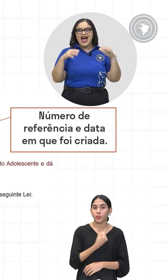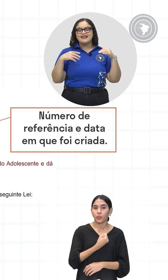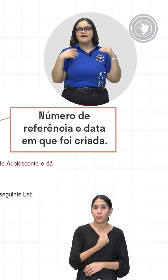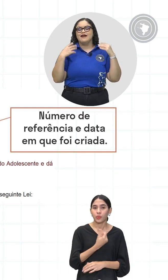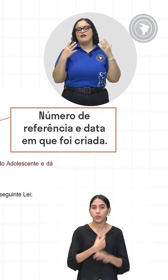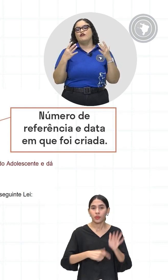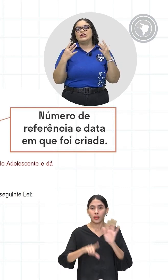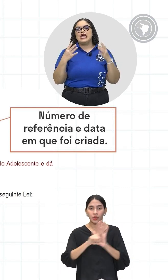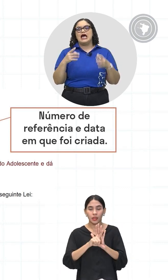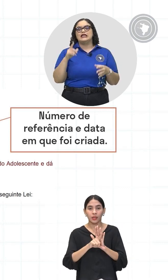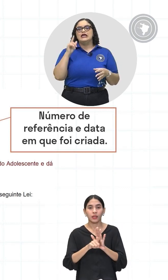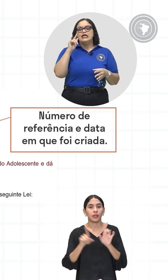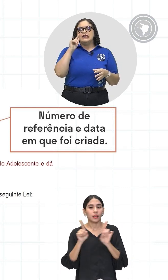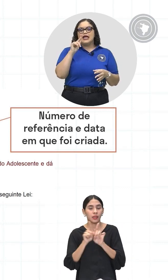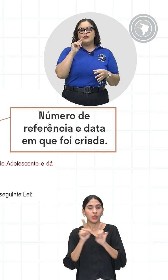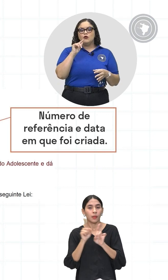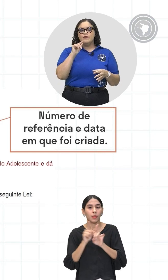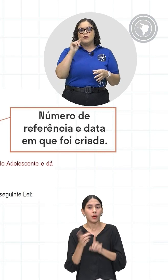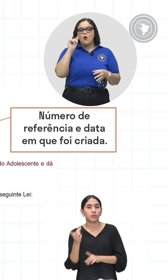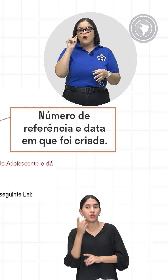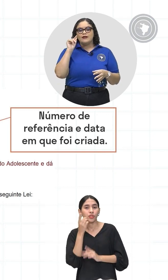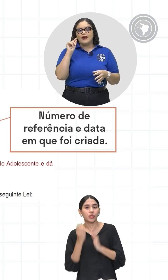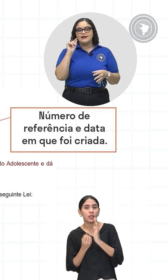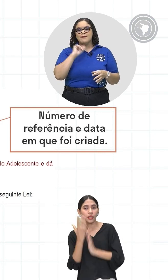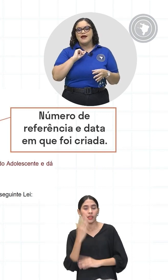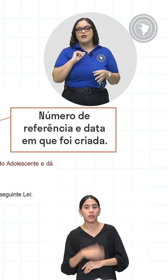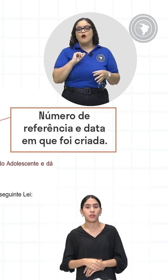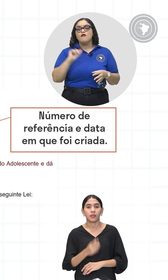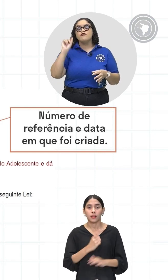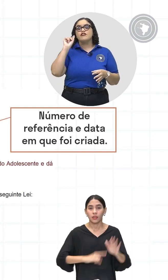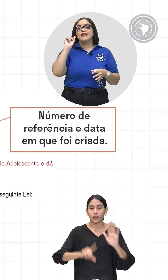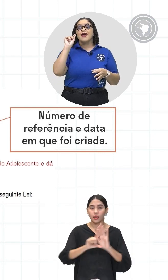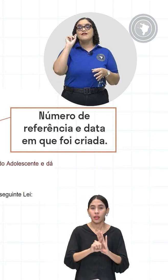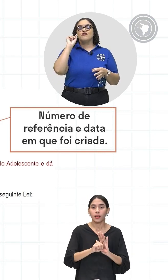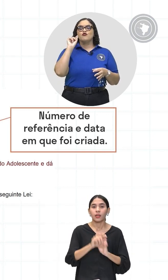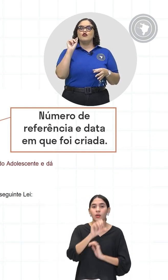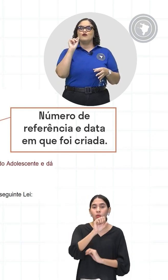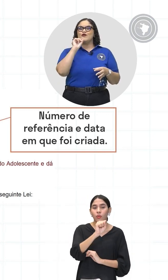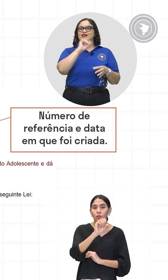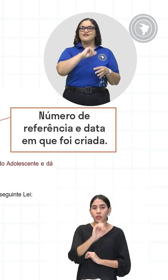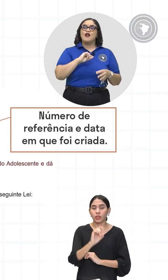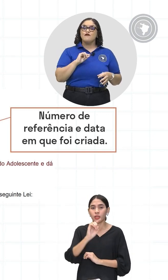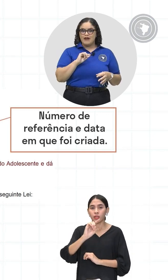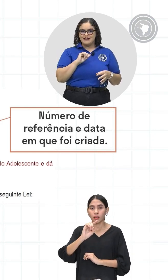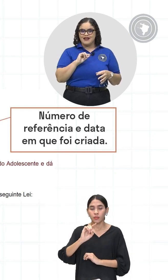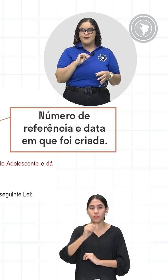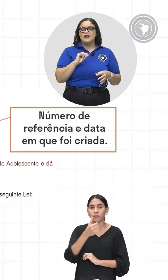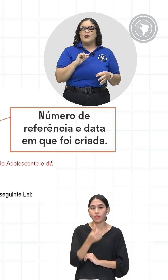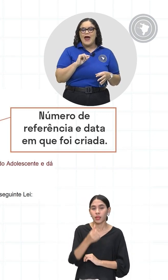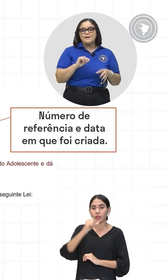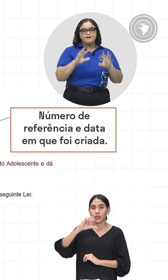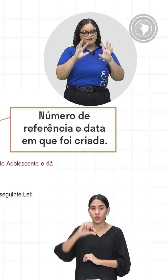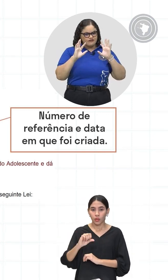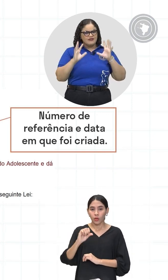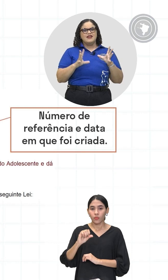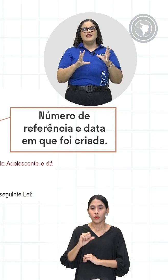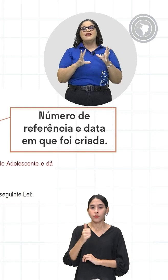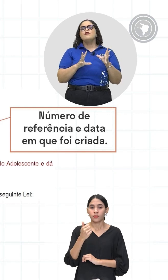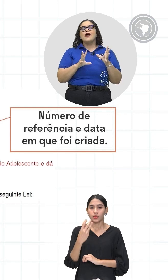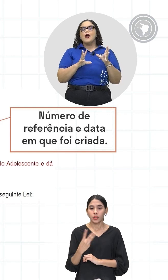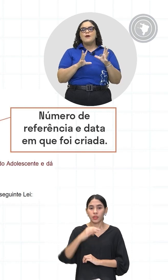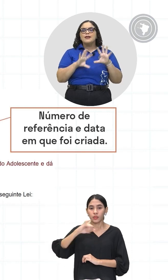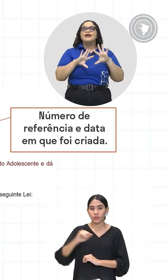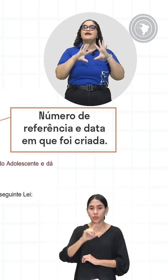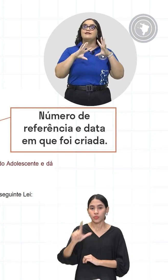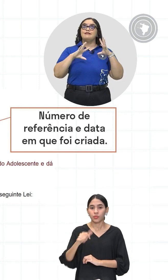e a data em que ela foi criada. Lei número 8069, de 13 de julho de 1990, não é?